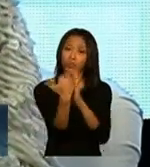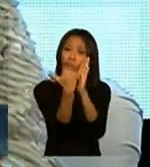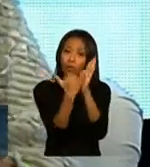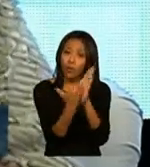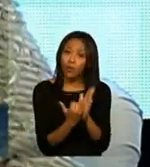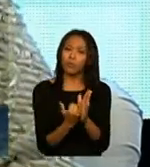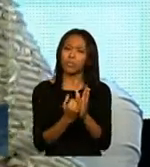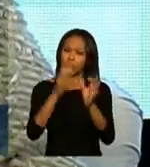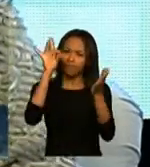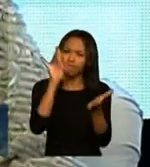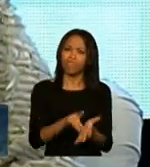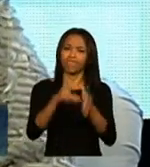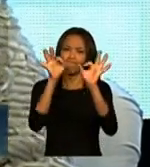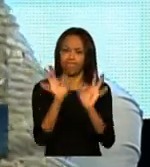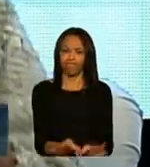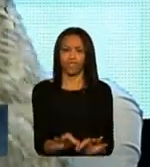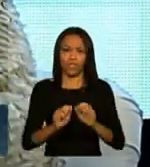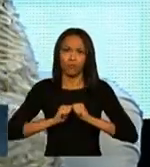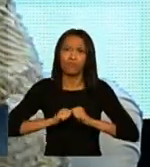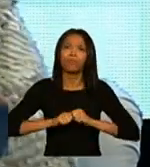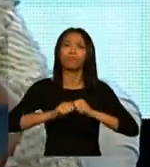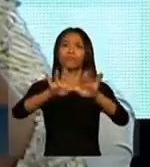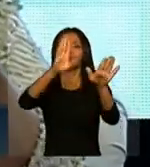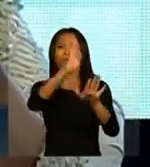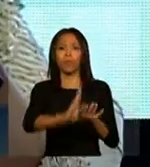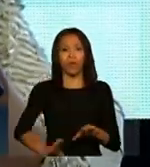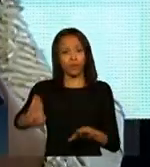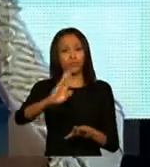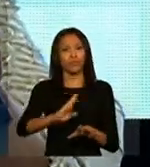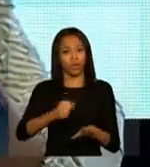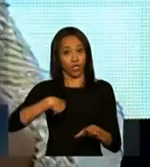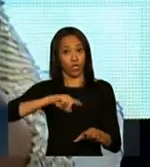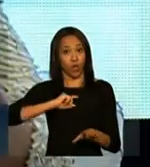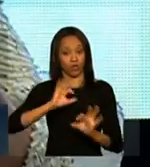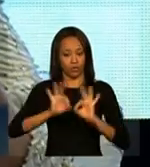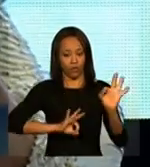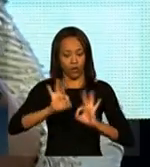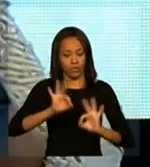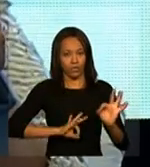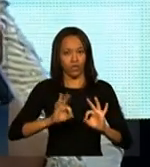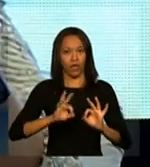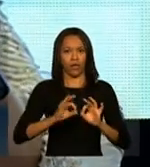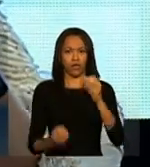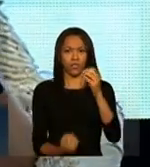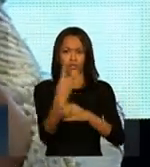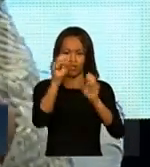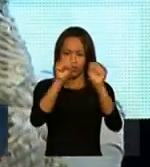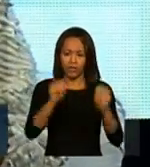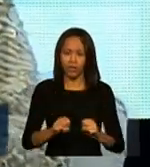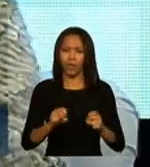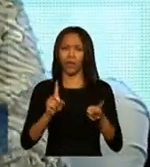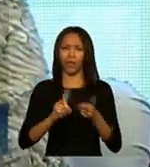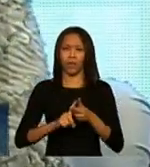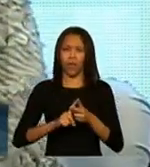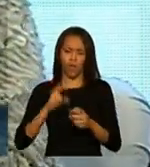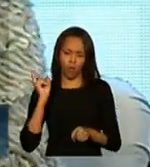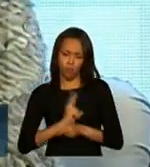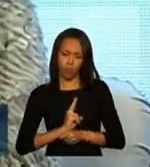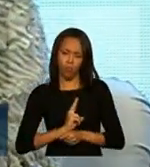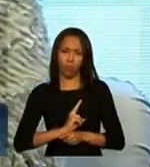tenham efetividade. E eles tiveram. E, para isso, nós tivemos que montar sistema, fazer monitoramento, ir